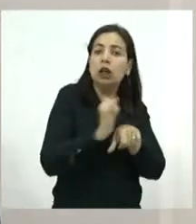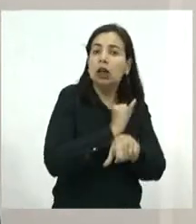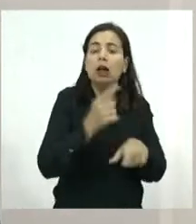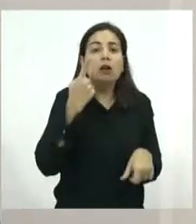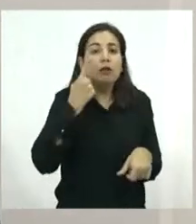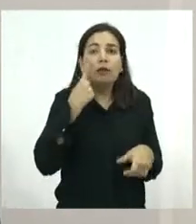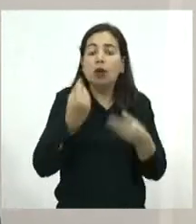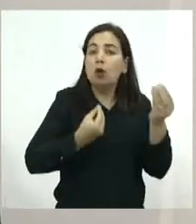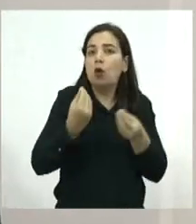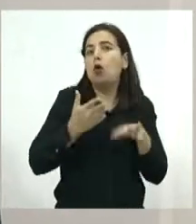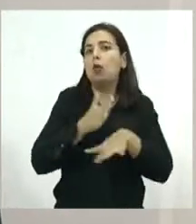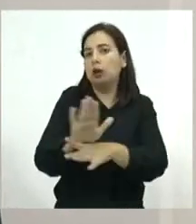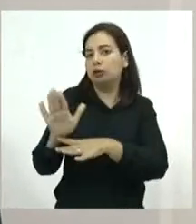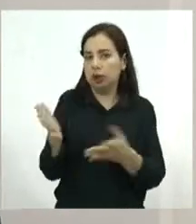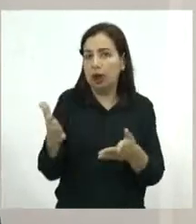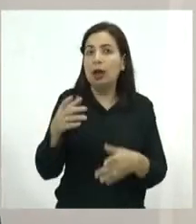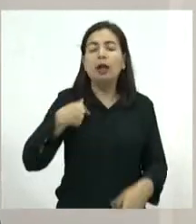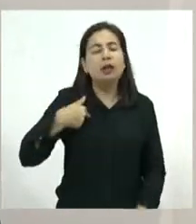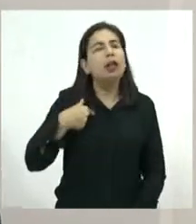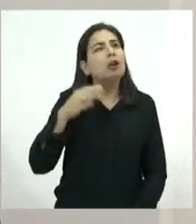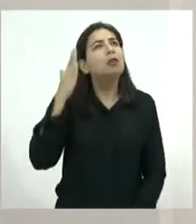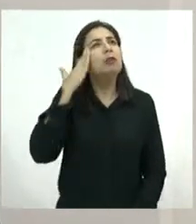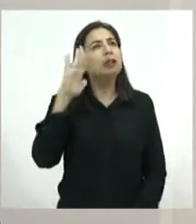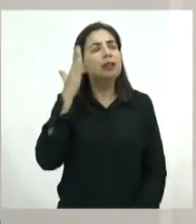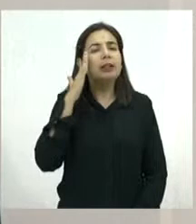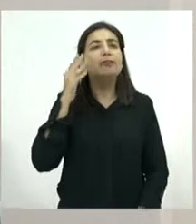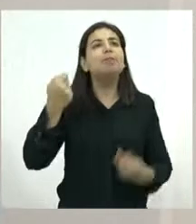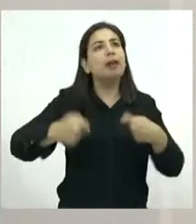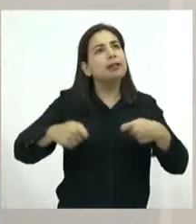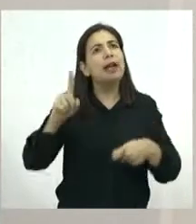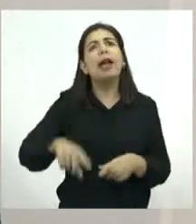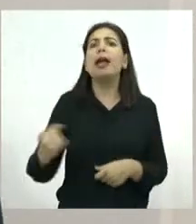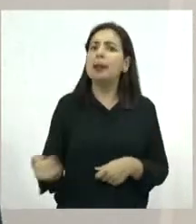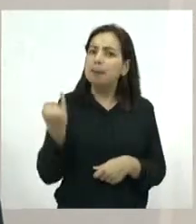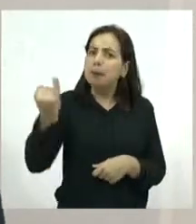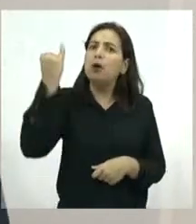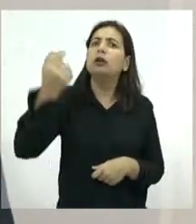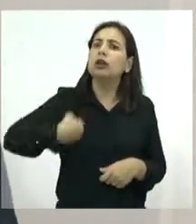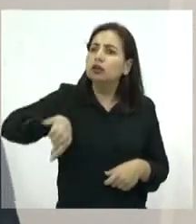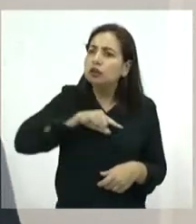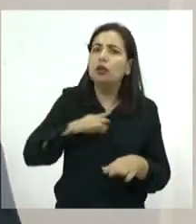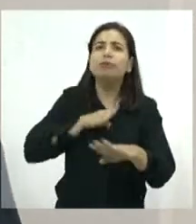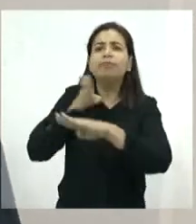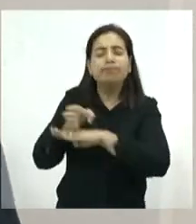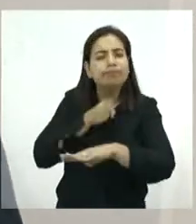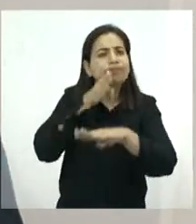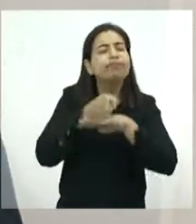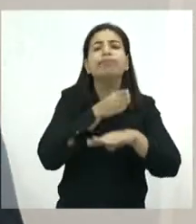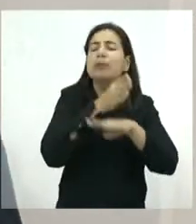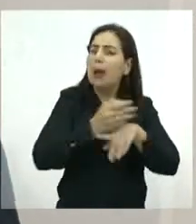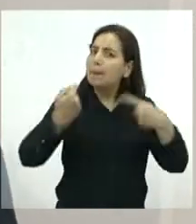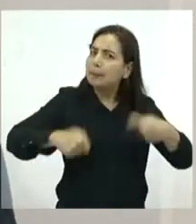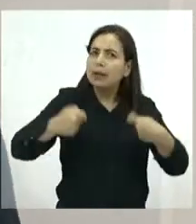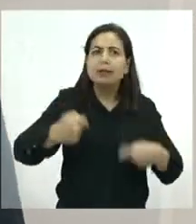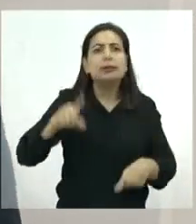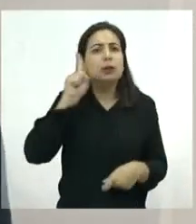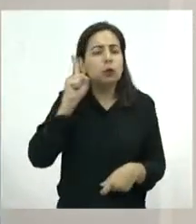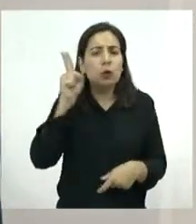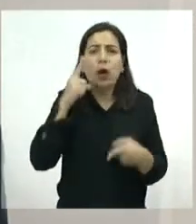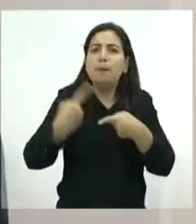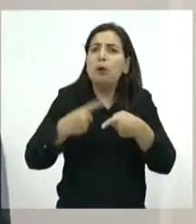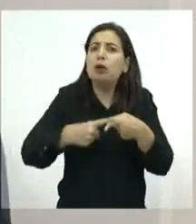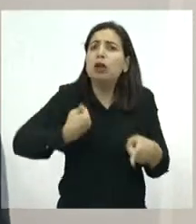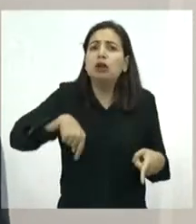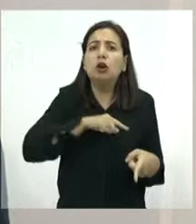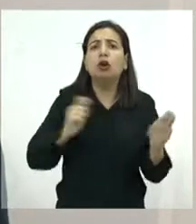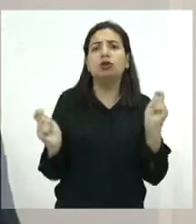muito importante ouvir e entender cada vez mais que a gente precisa estar fazendo isso com frequência para a gente, de fato, fazer